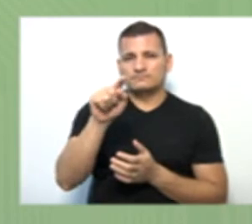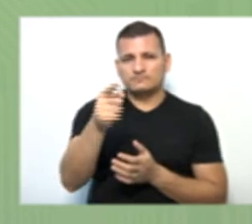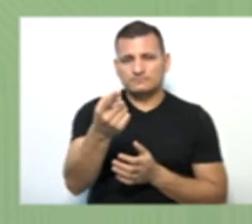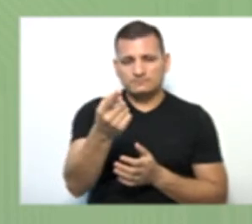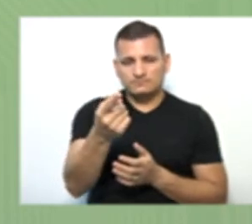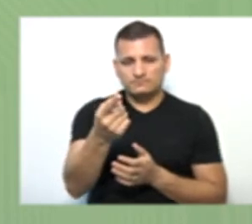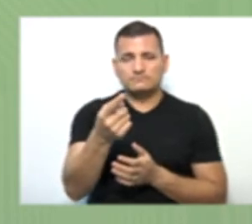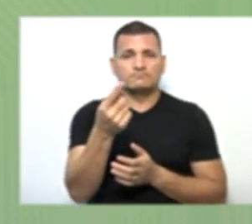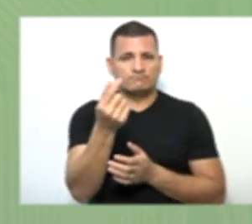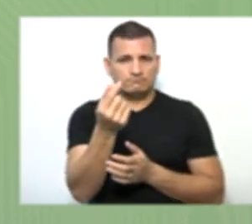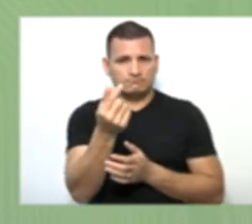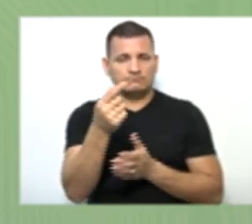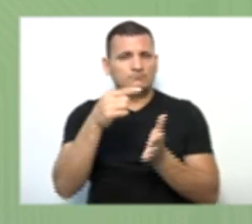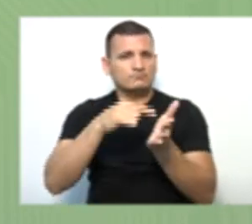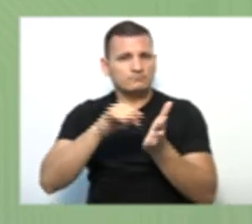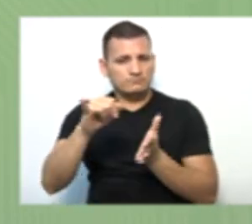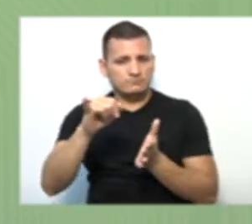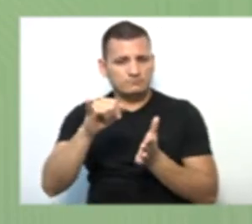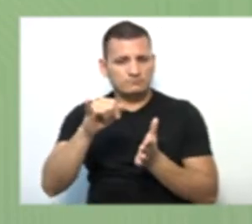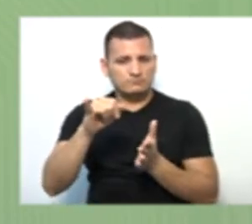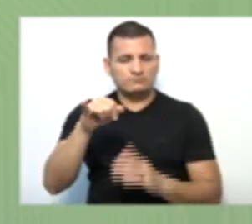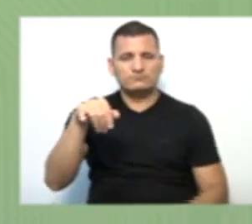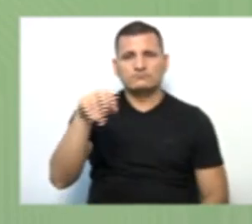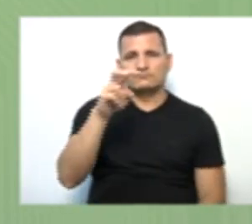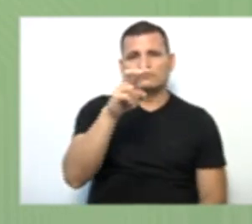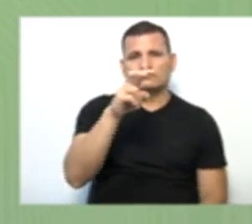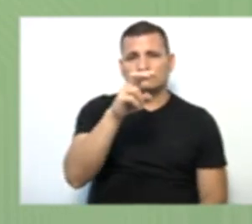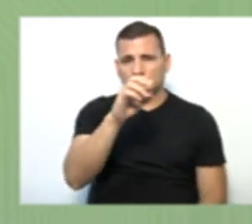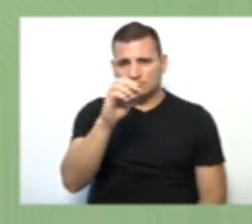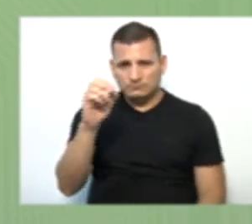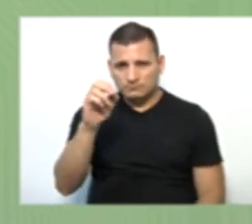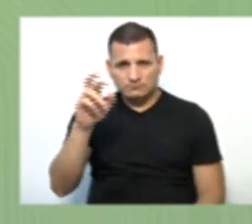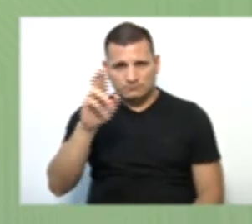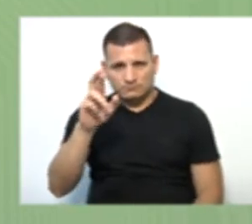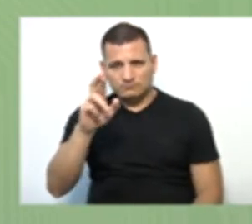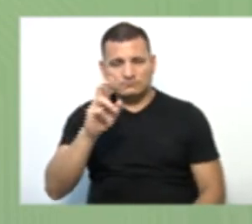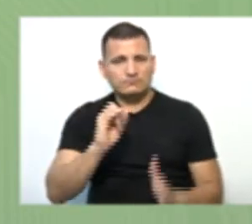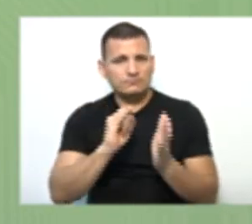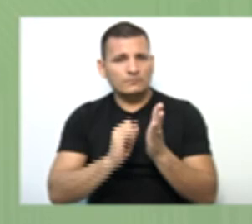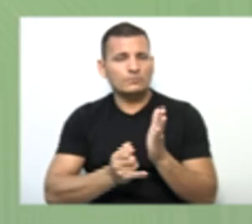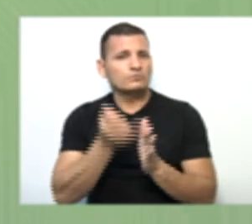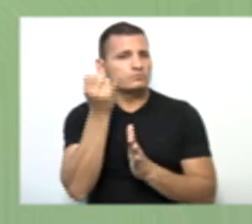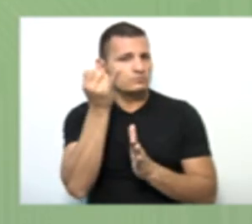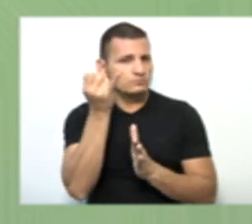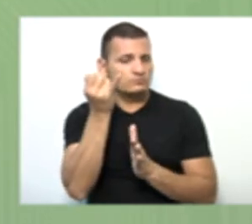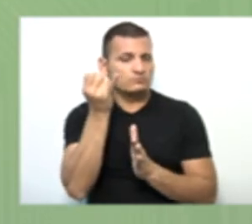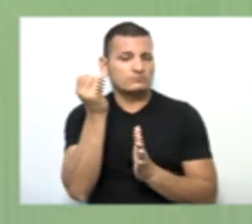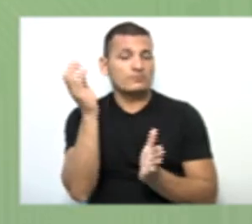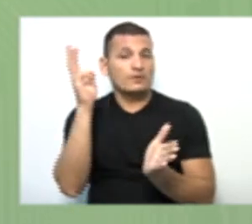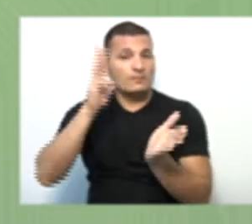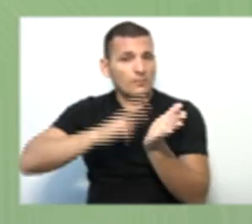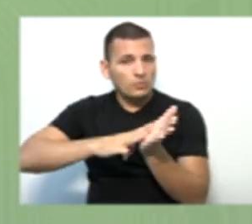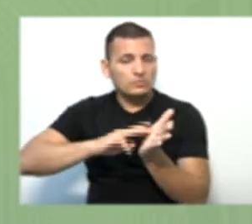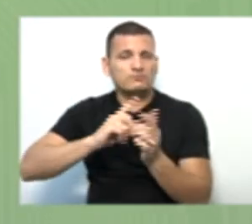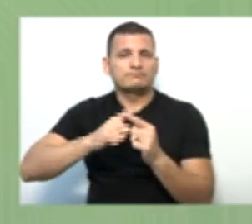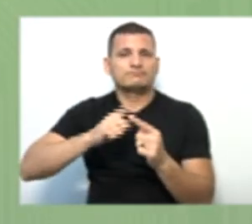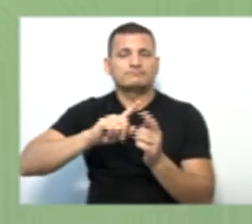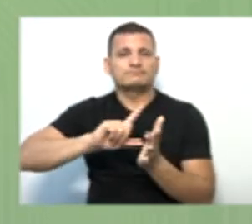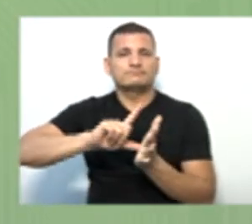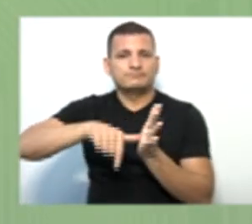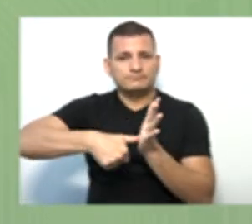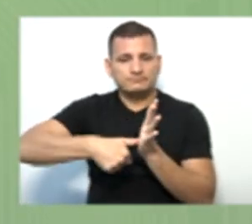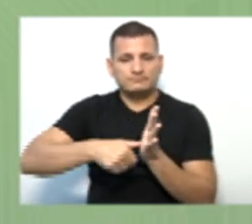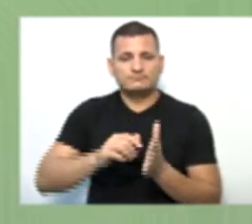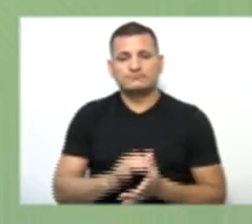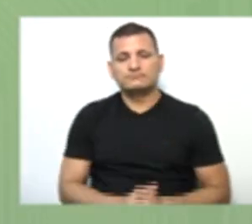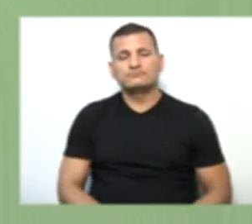o valor do imposto e R$500 de juros e multa pelo atraso. Então, nós temos